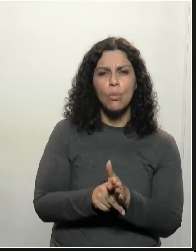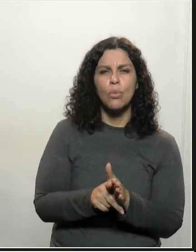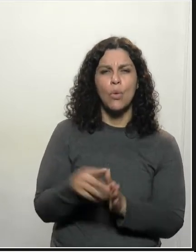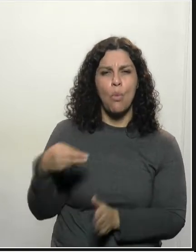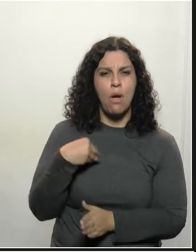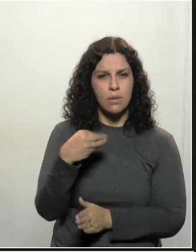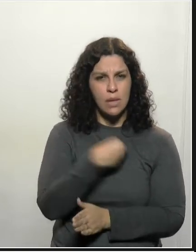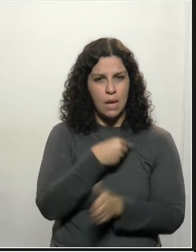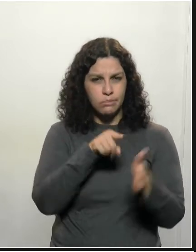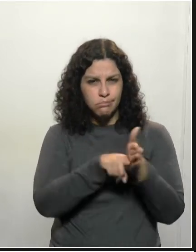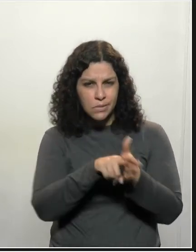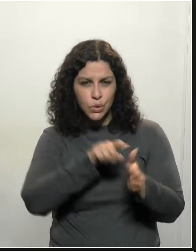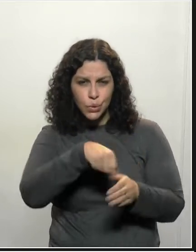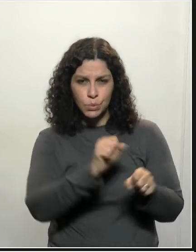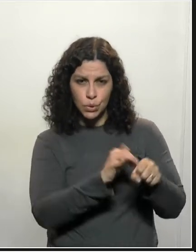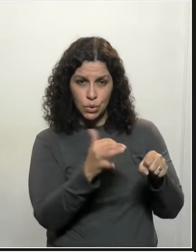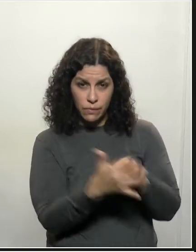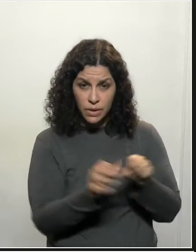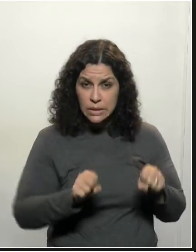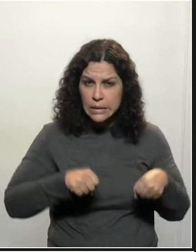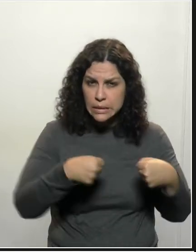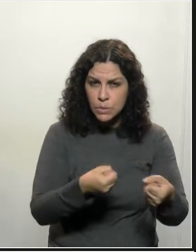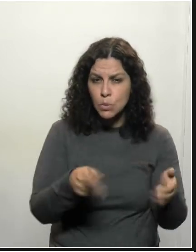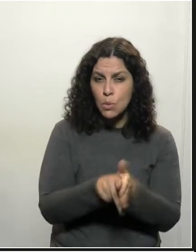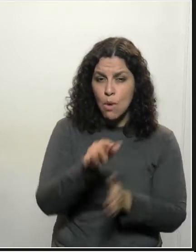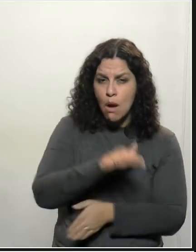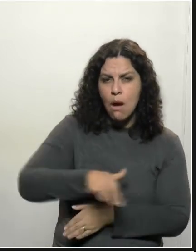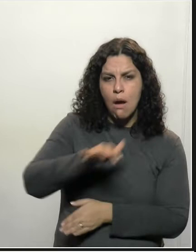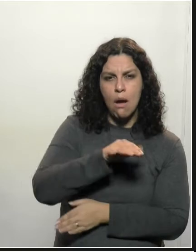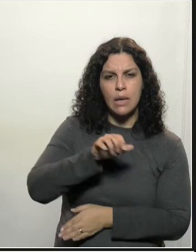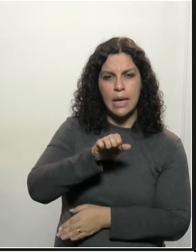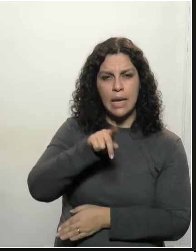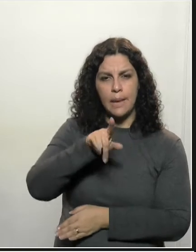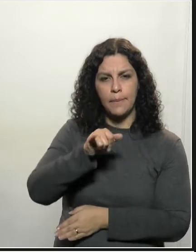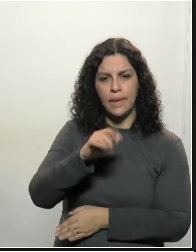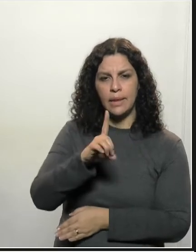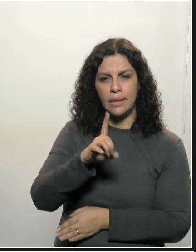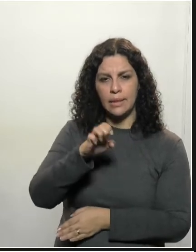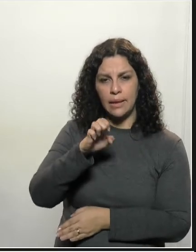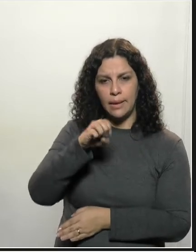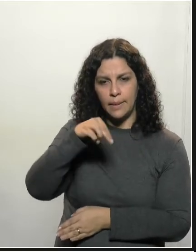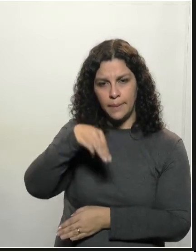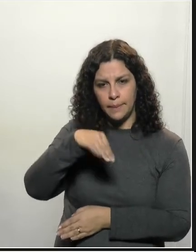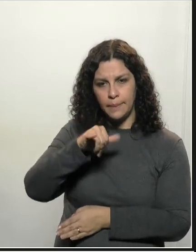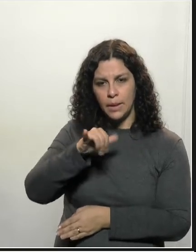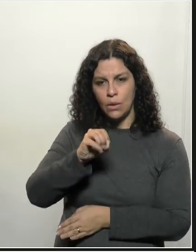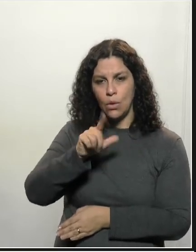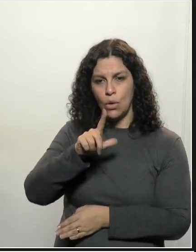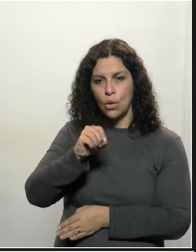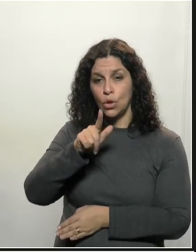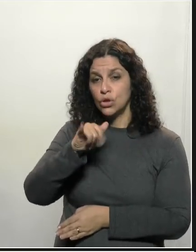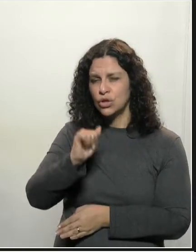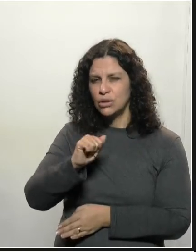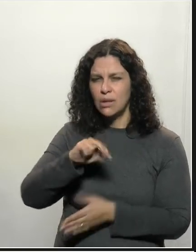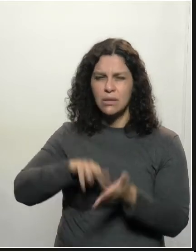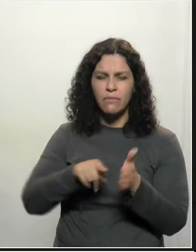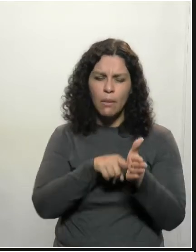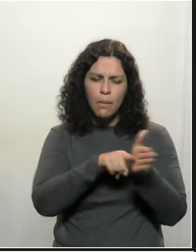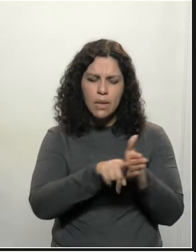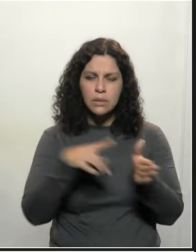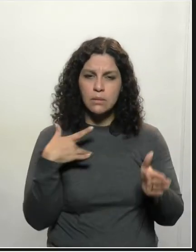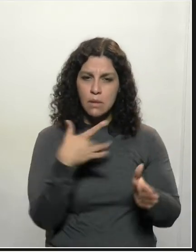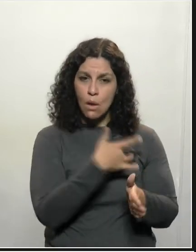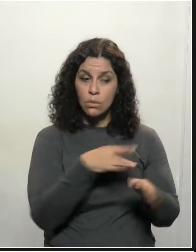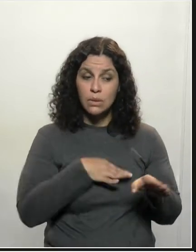grande esforço de trabalho da epidemiologia para segurar a subida de casos, fazendo assim o bloqueio daqueles que